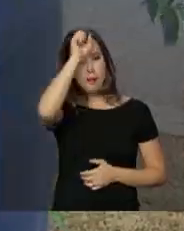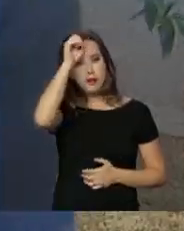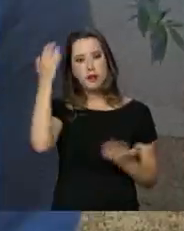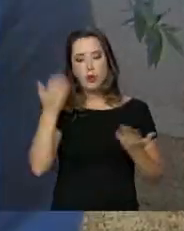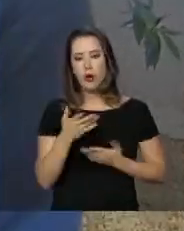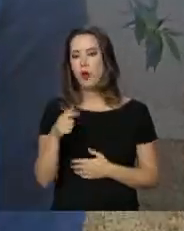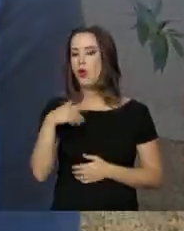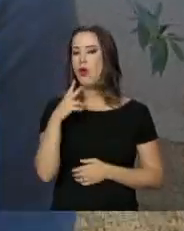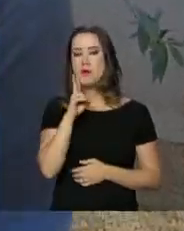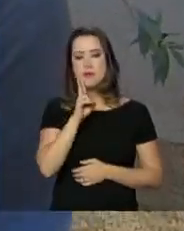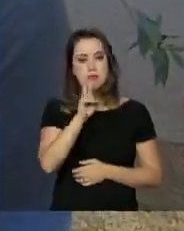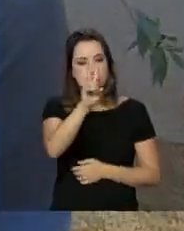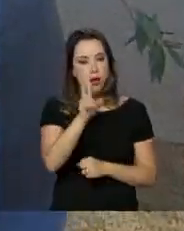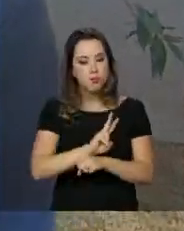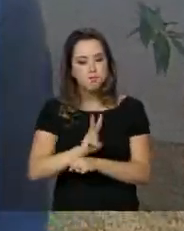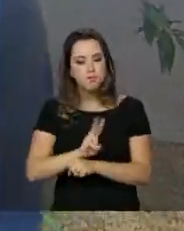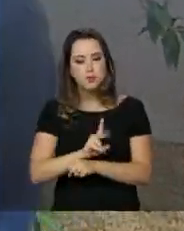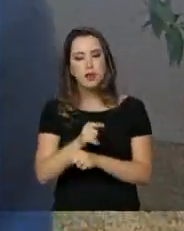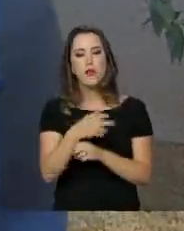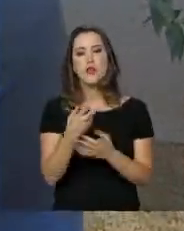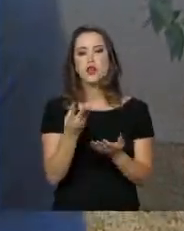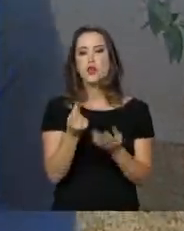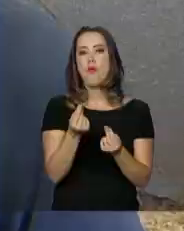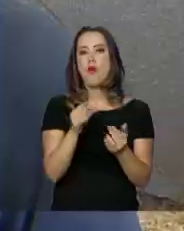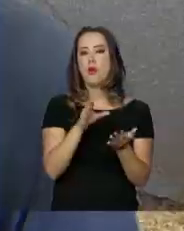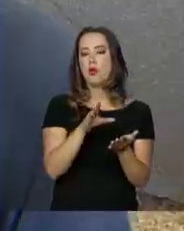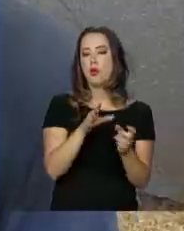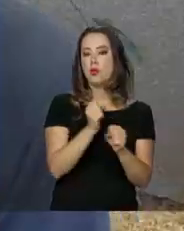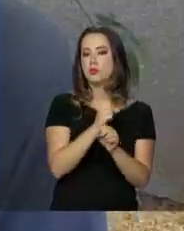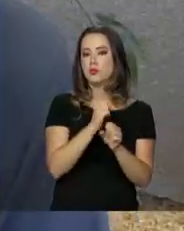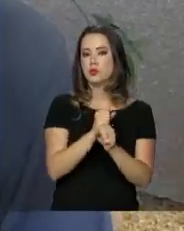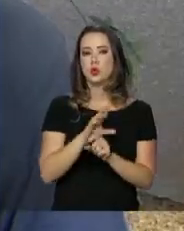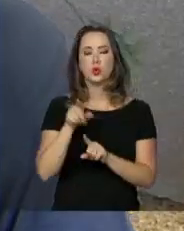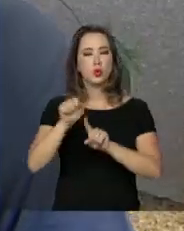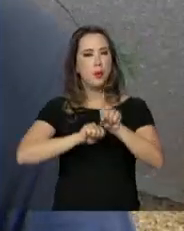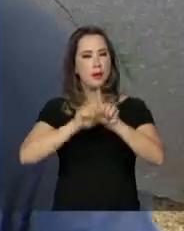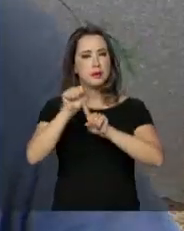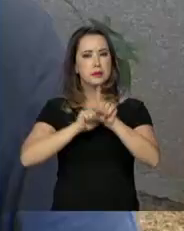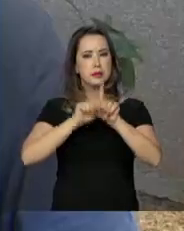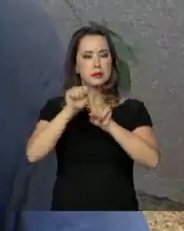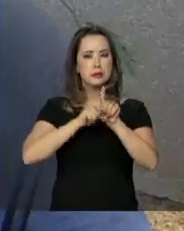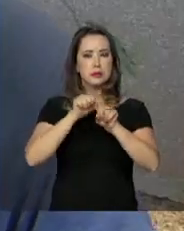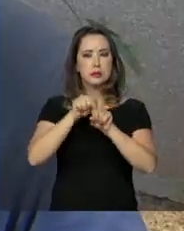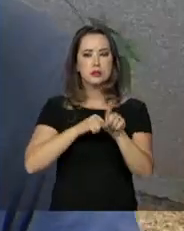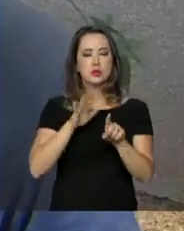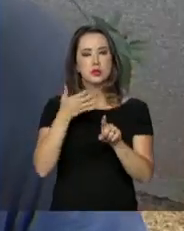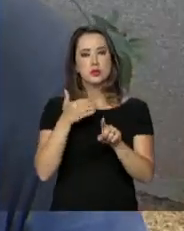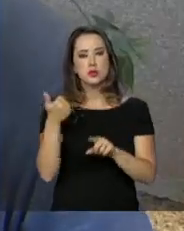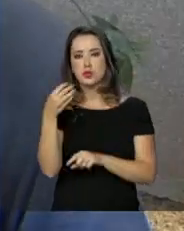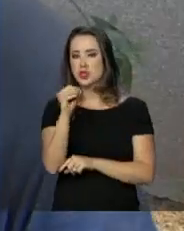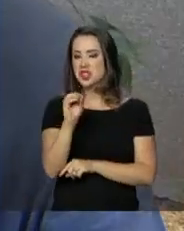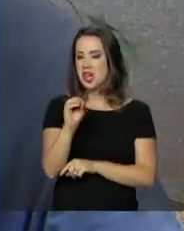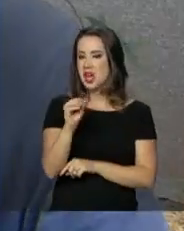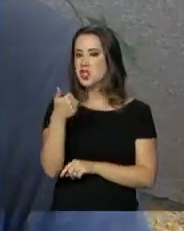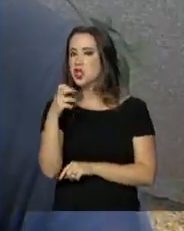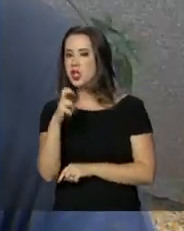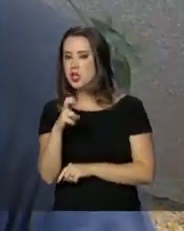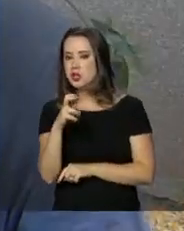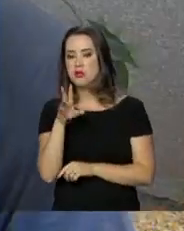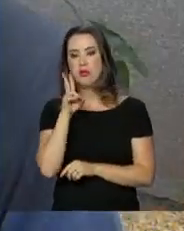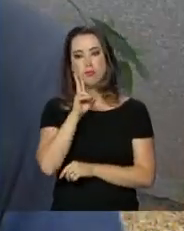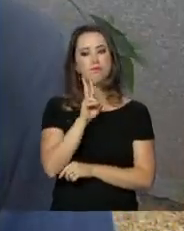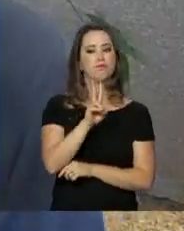e não deixe de conferir o saldo do fgts o checo mensalmente todo mais ou menos ali pelo dia 10 dia 15 eu vou lá